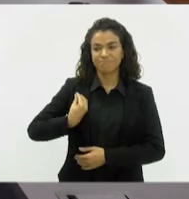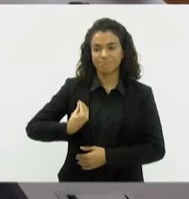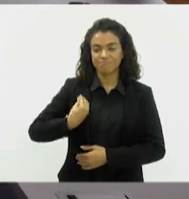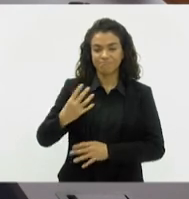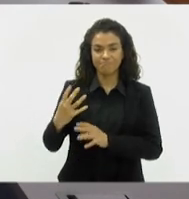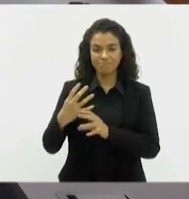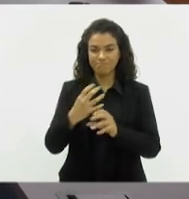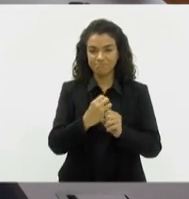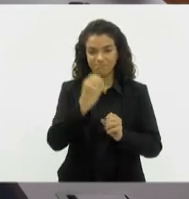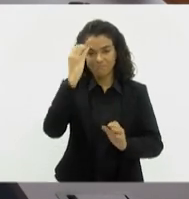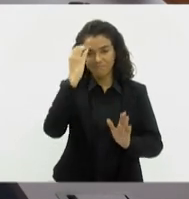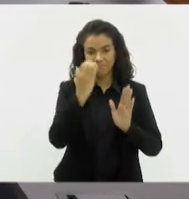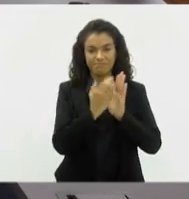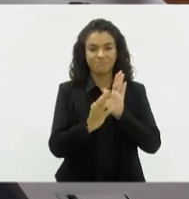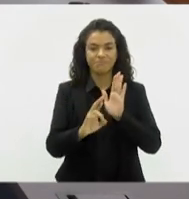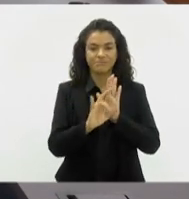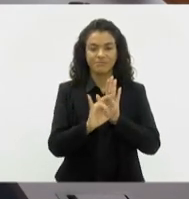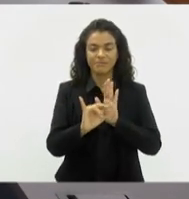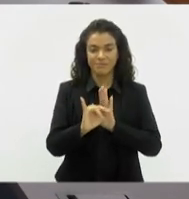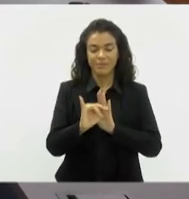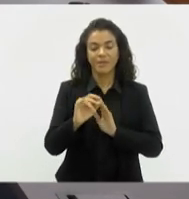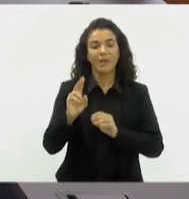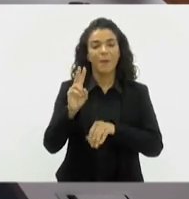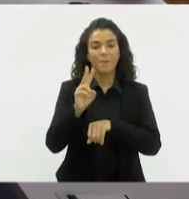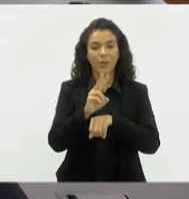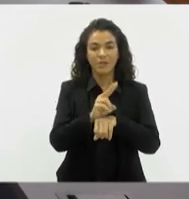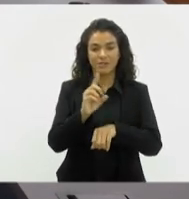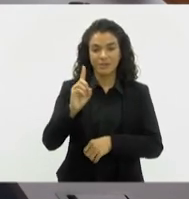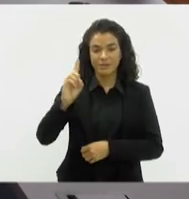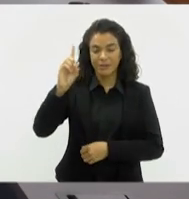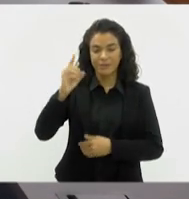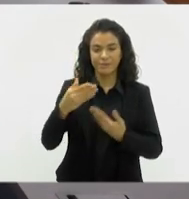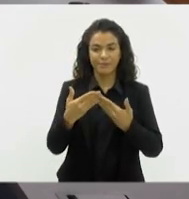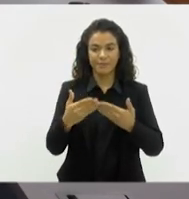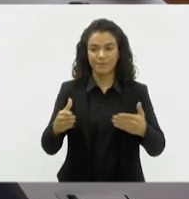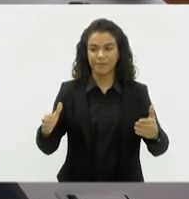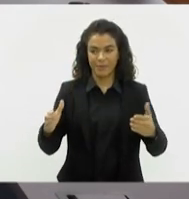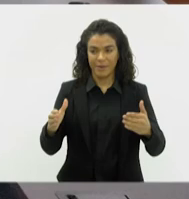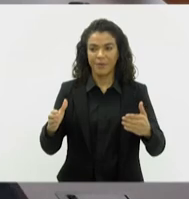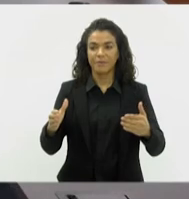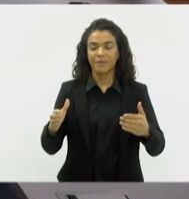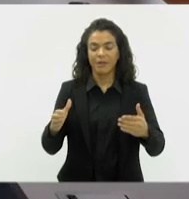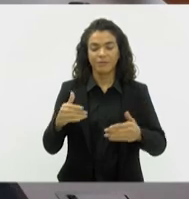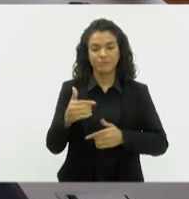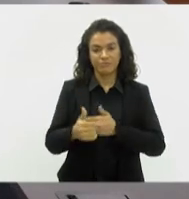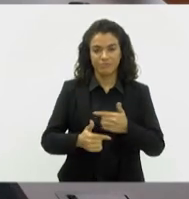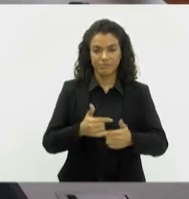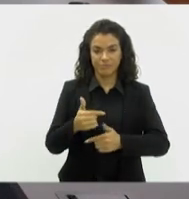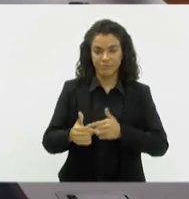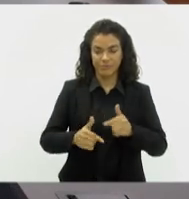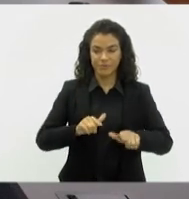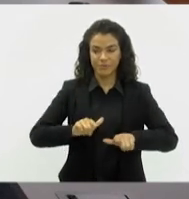vendo, número legal. Valeu, um abraço. E sob a proteção de Deus, declaro abertos os trabalhos.